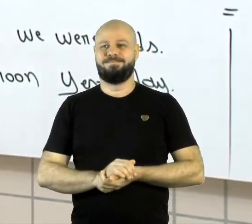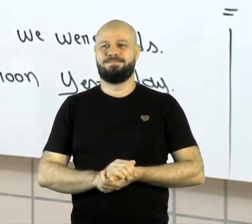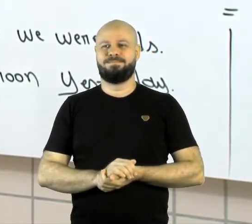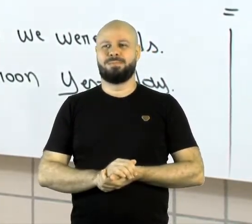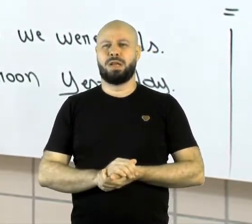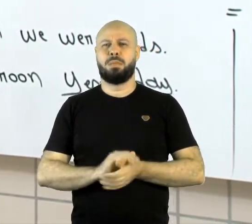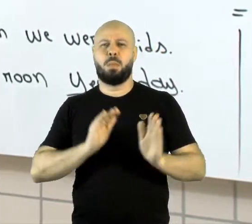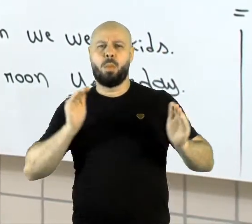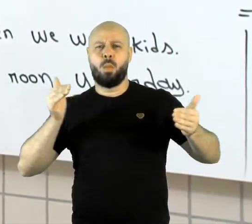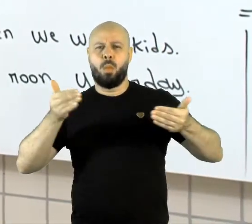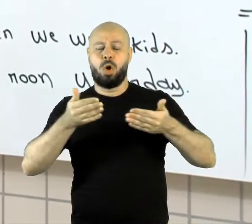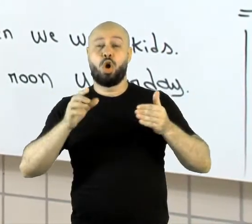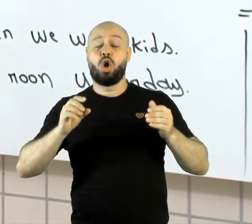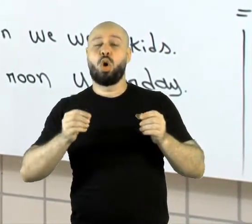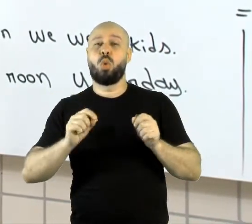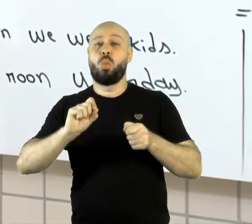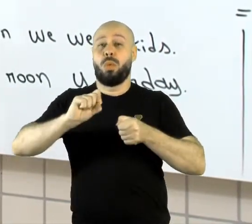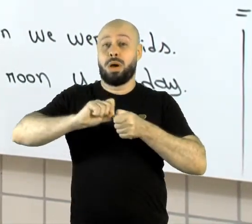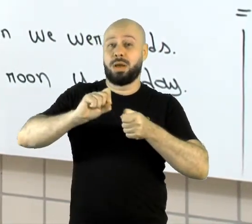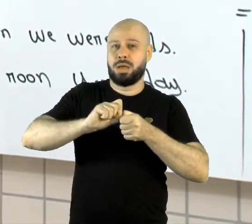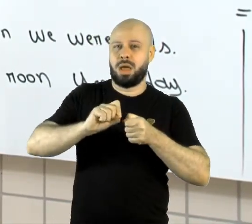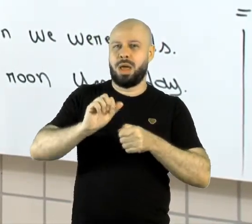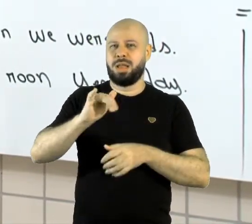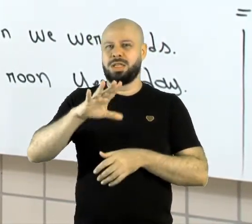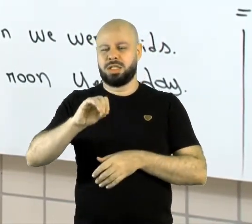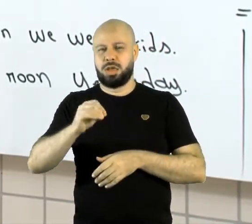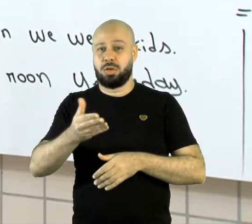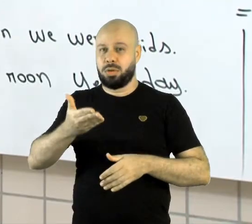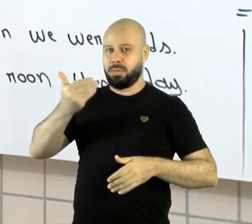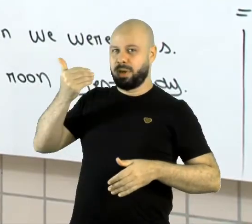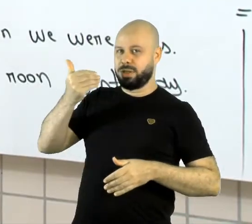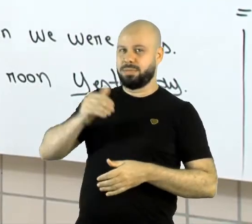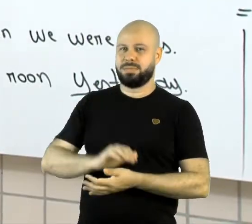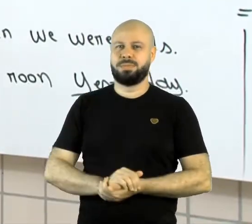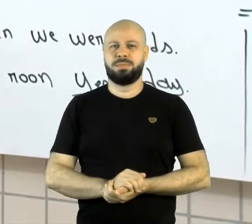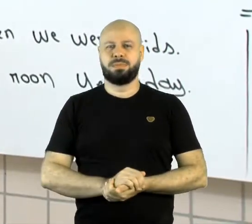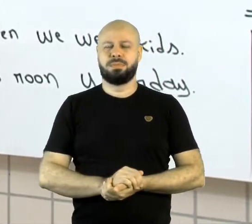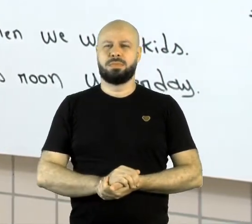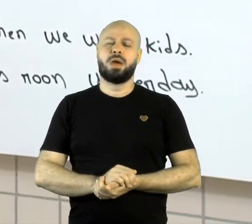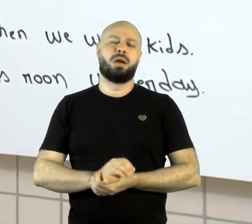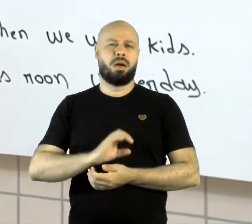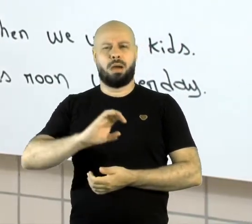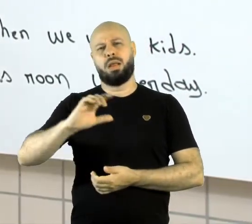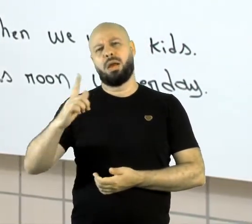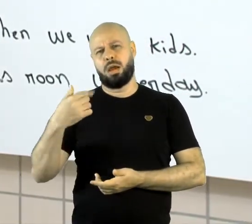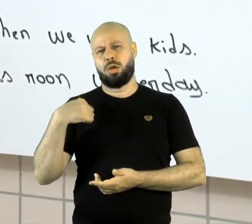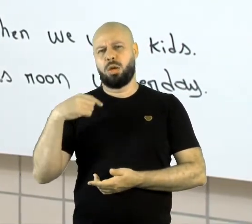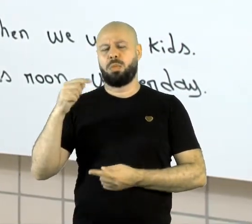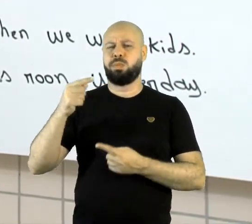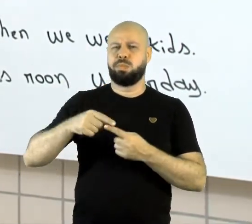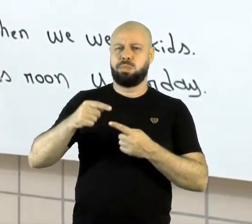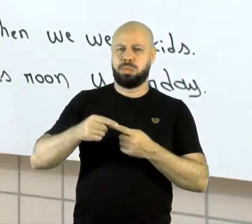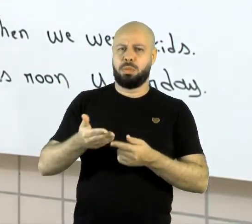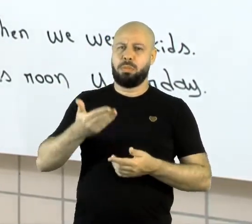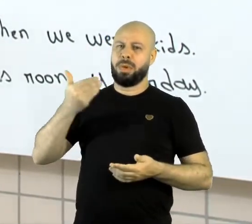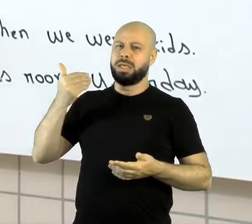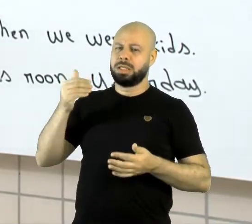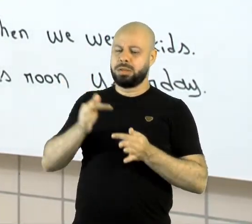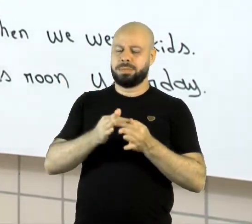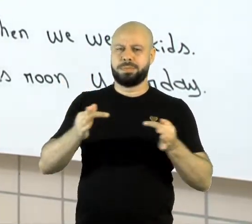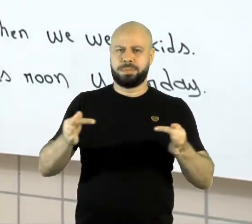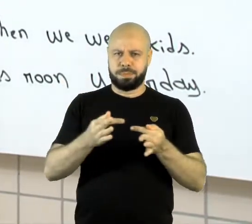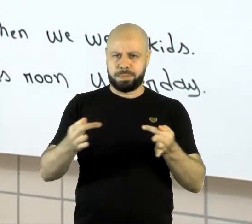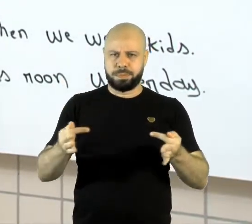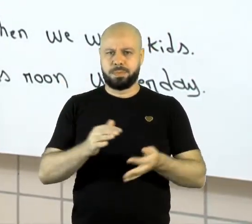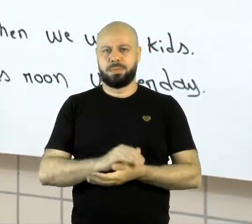definirmos qual foi a ação. No passado, óbvio, porque nós estamos falando do simple past e ele é o passado